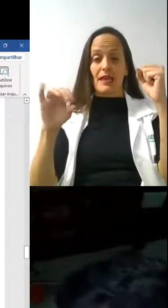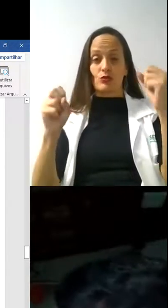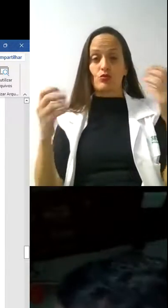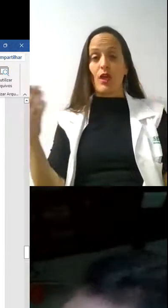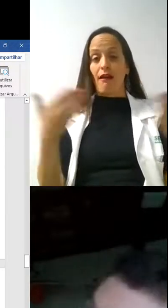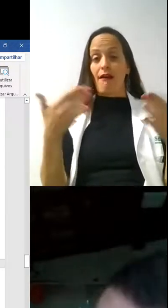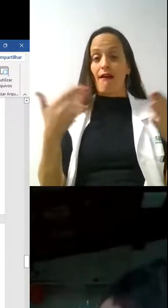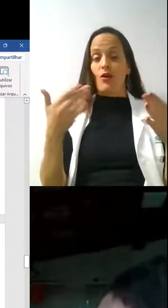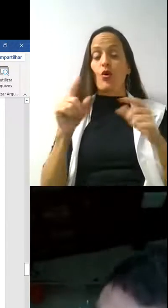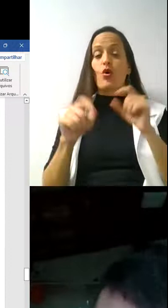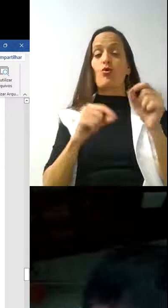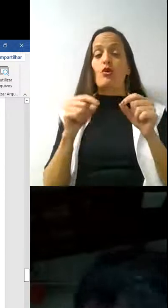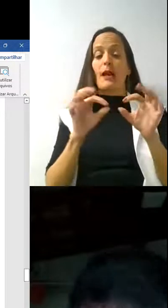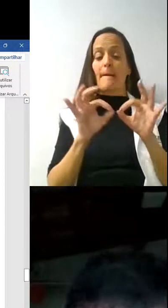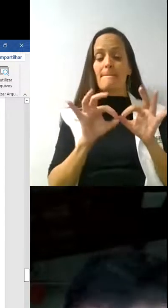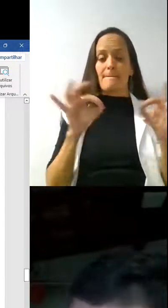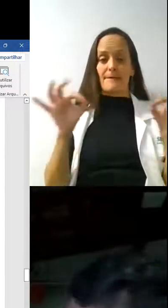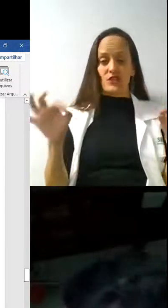só que agora para